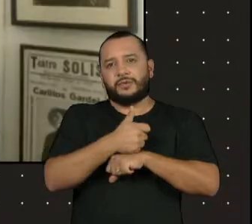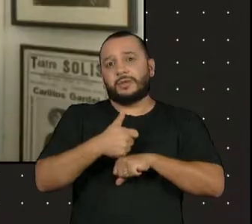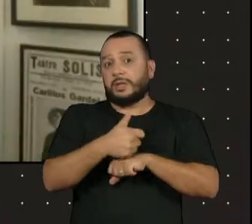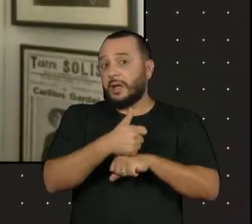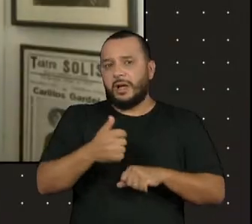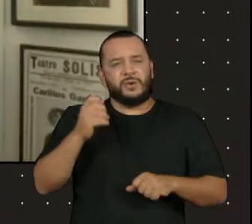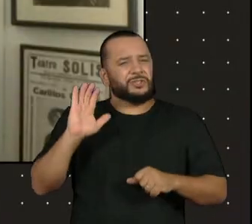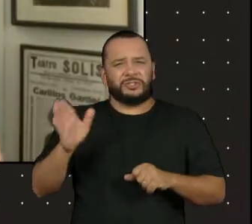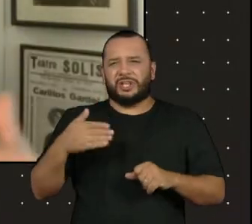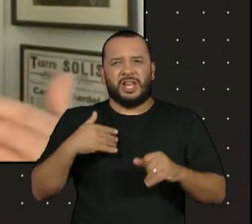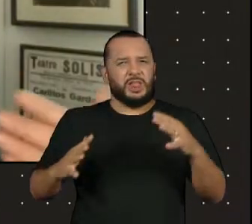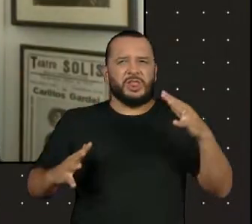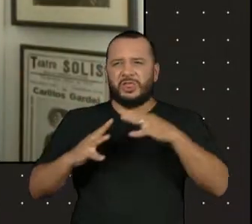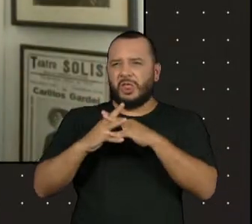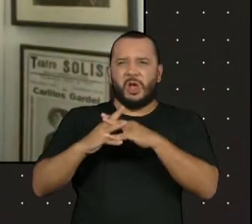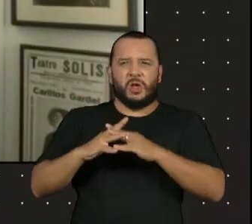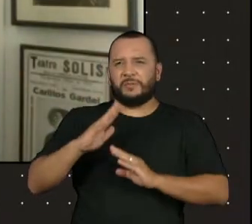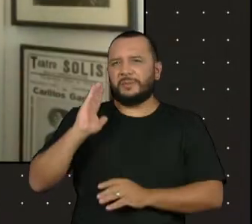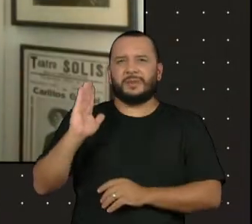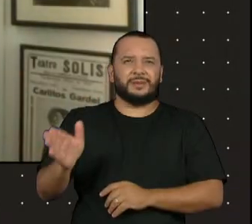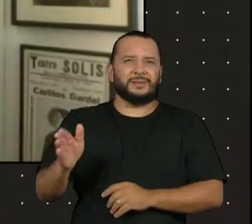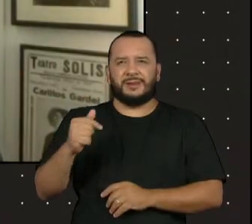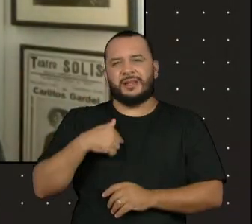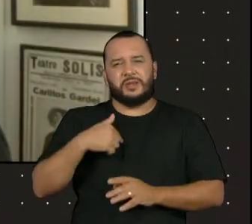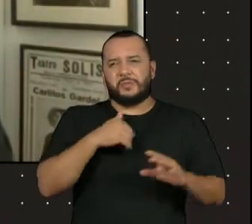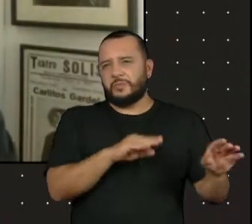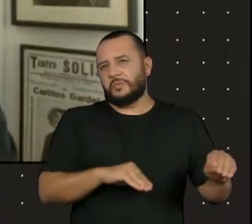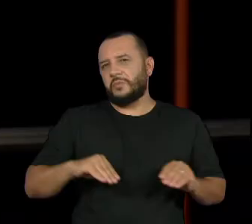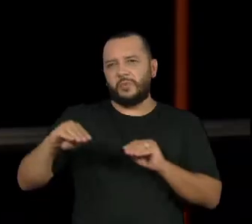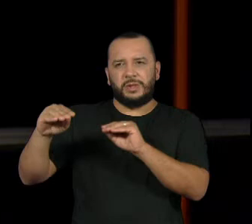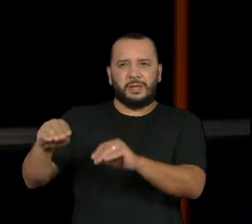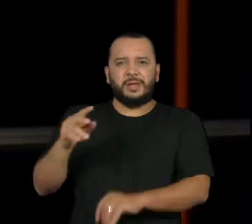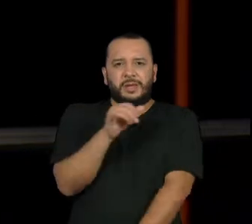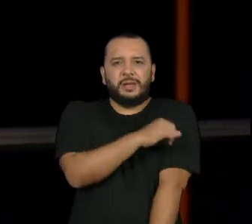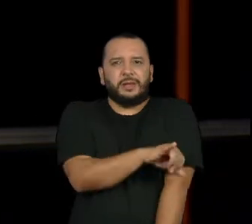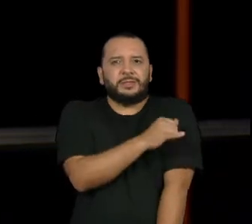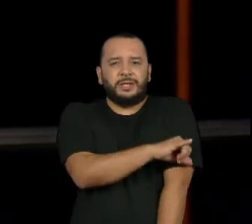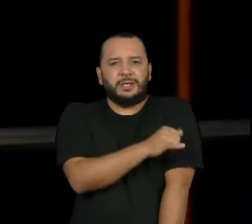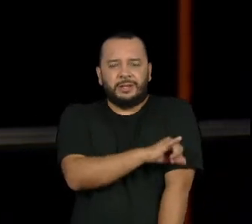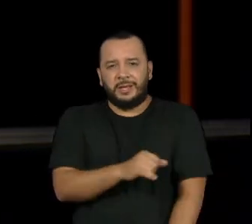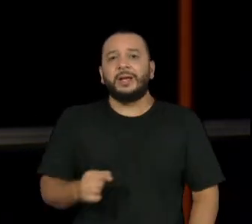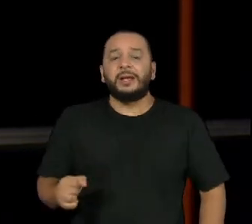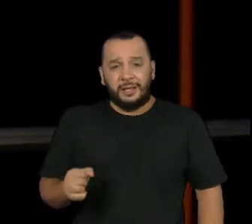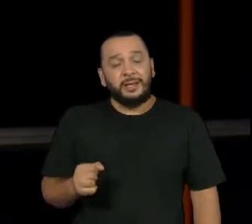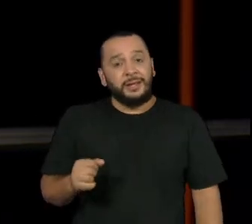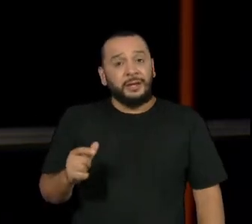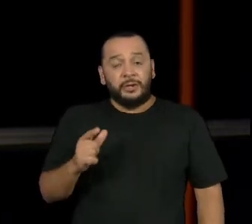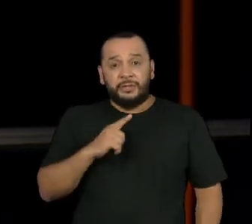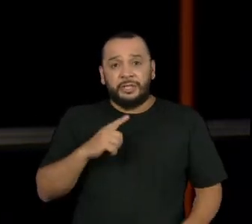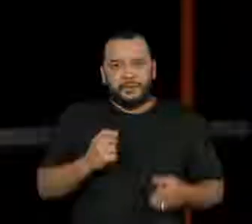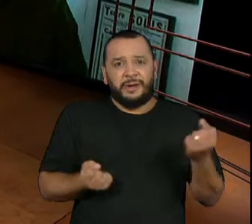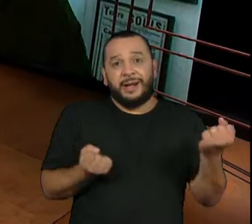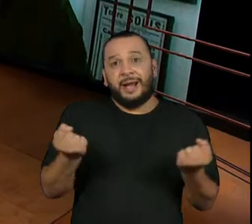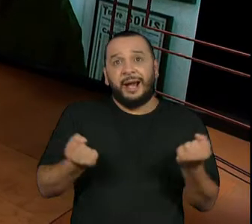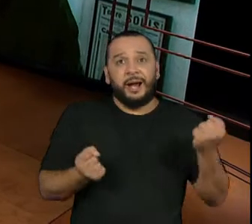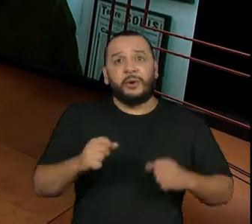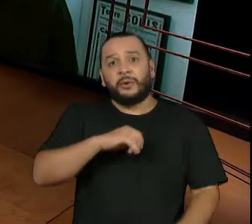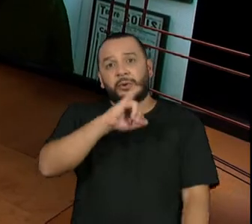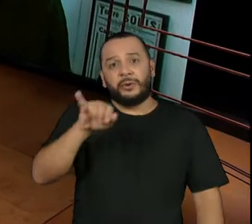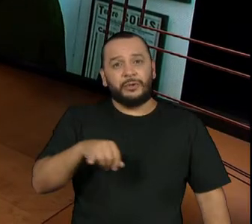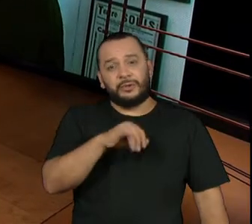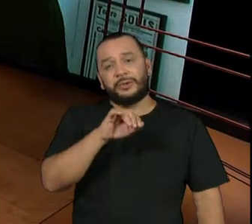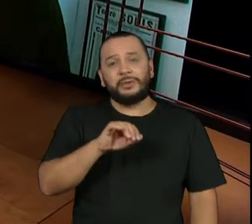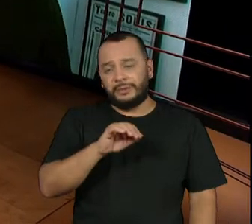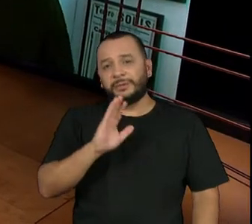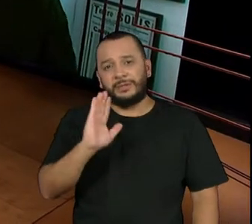super produção, mudei para o Rio, fui eu lá com o meu Jeep, tinha um Jeep Willys velho, eu levei para lá meu